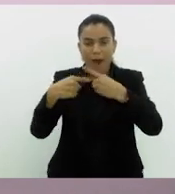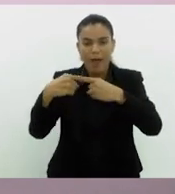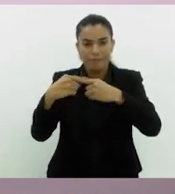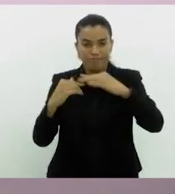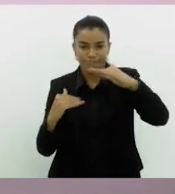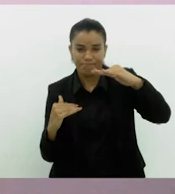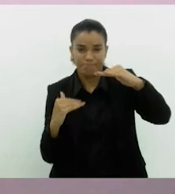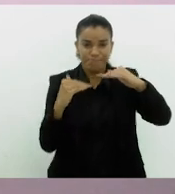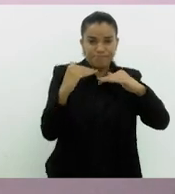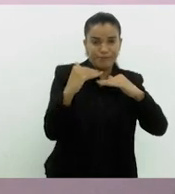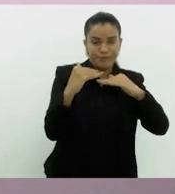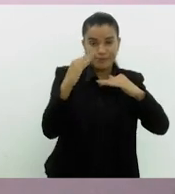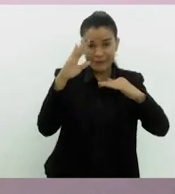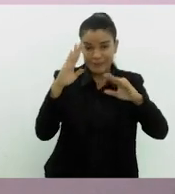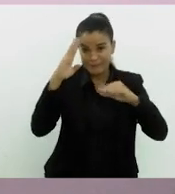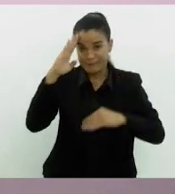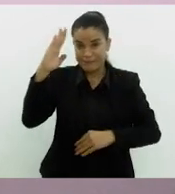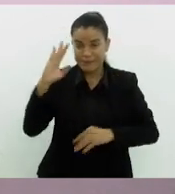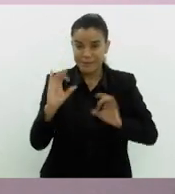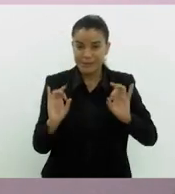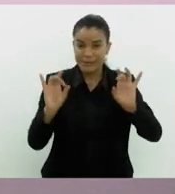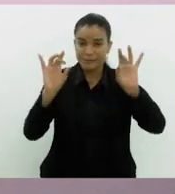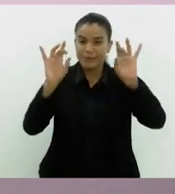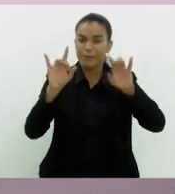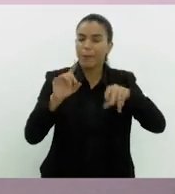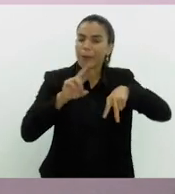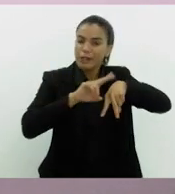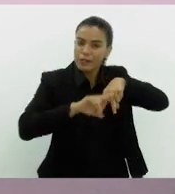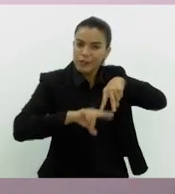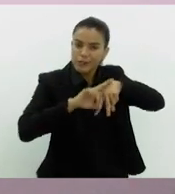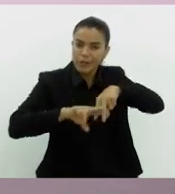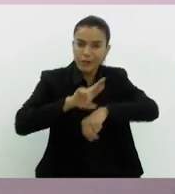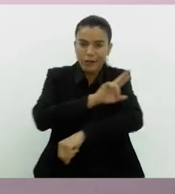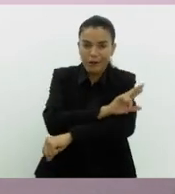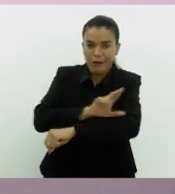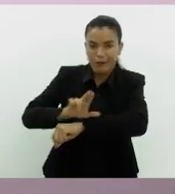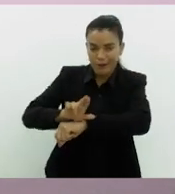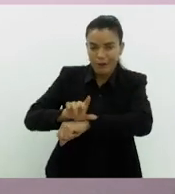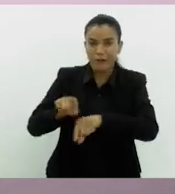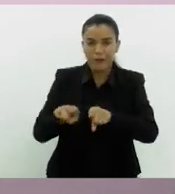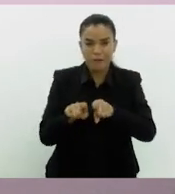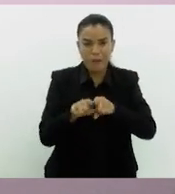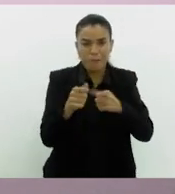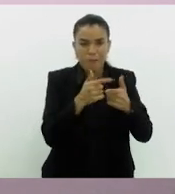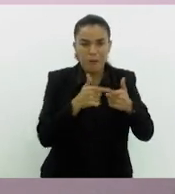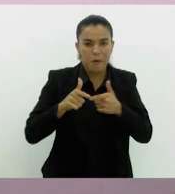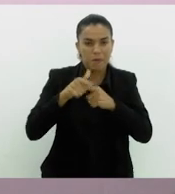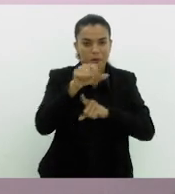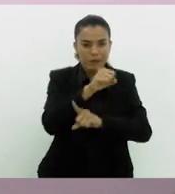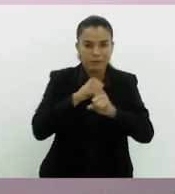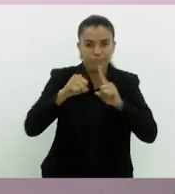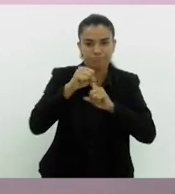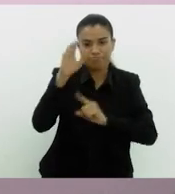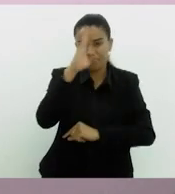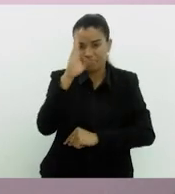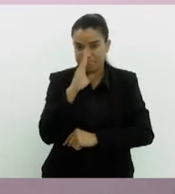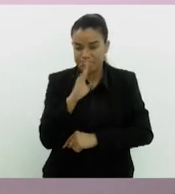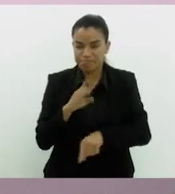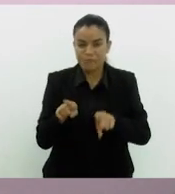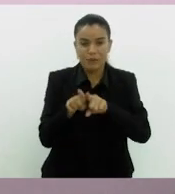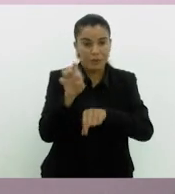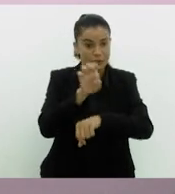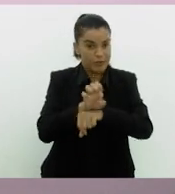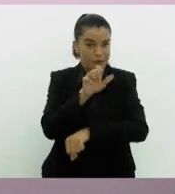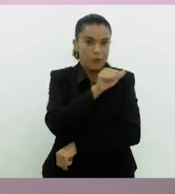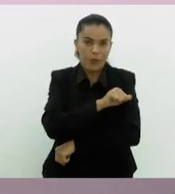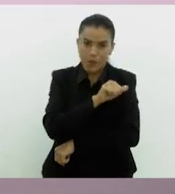desigualdades, especialmente as de gênero e raça, que são um problema enorme na nossa sociedade brasileira e no estado do Rio